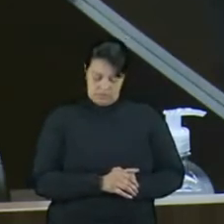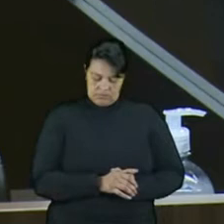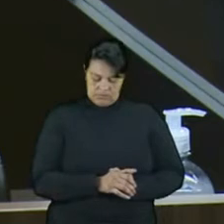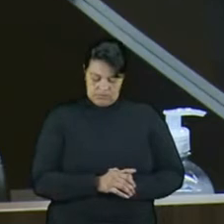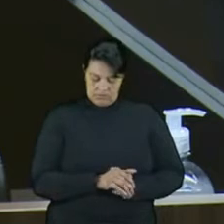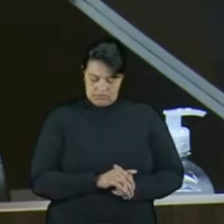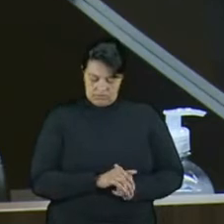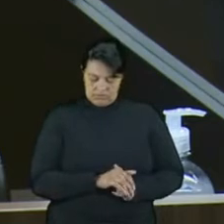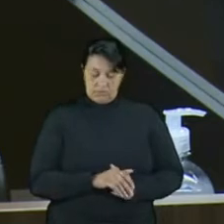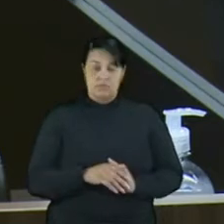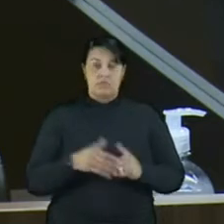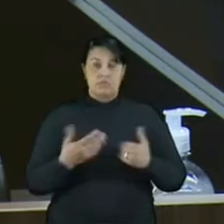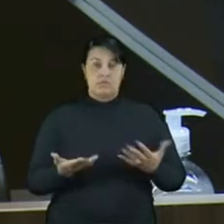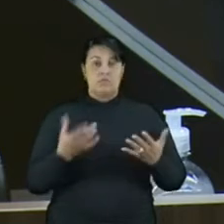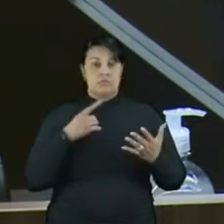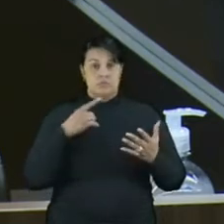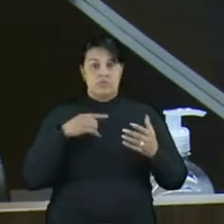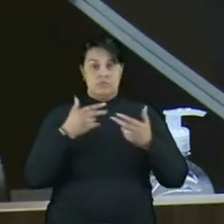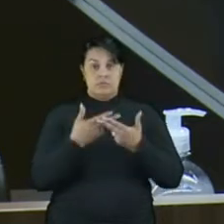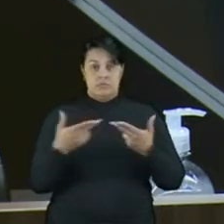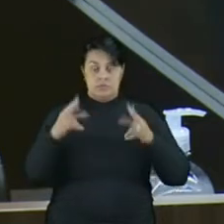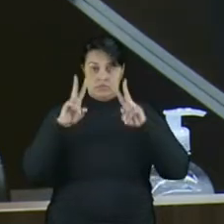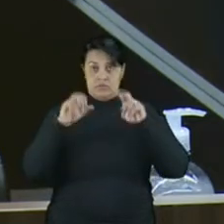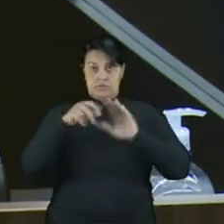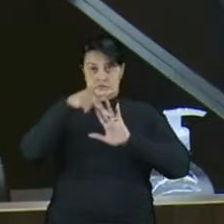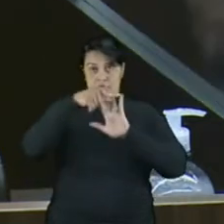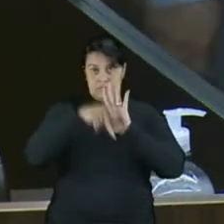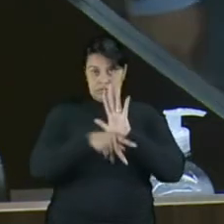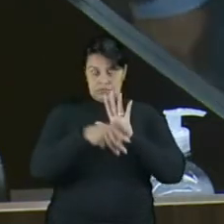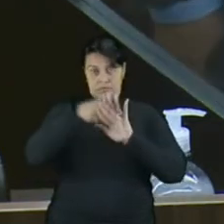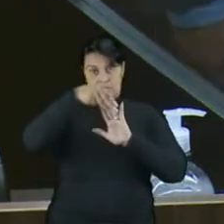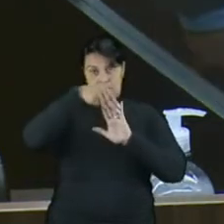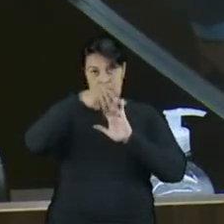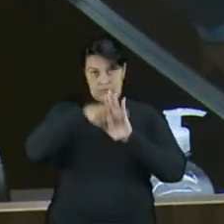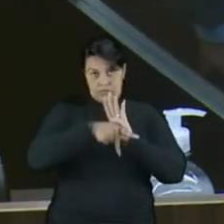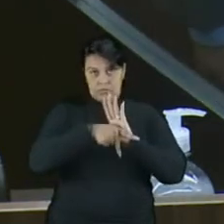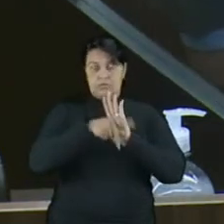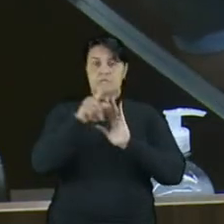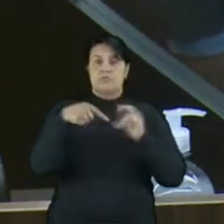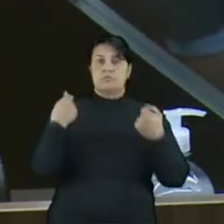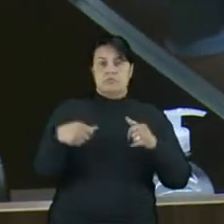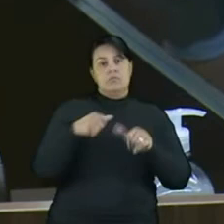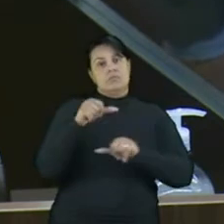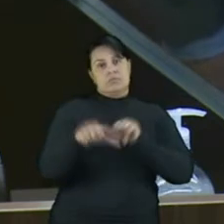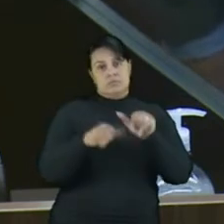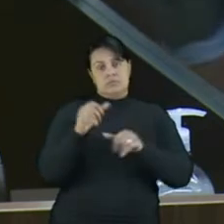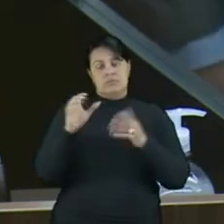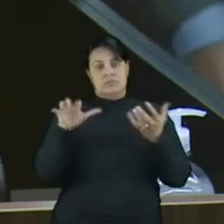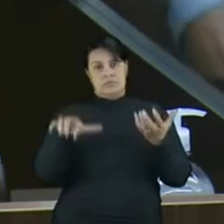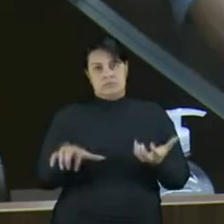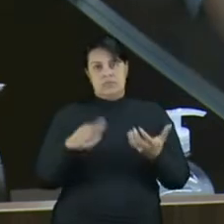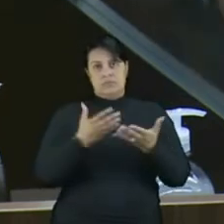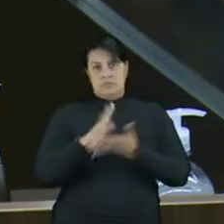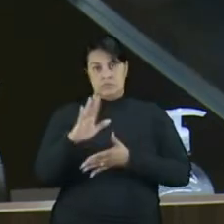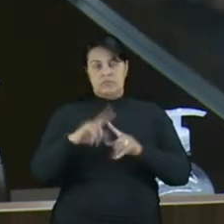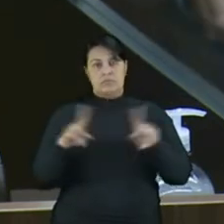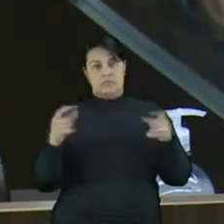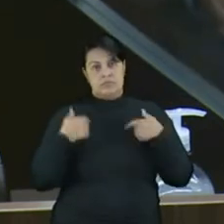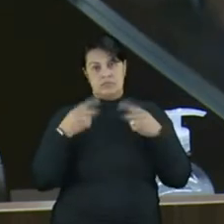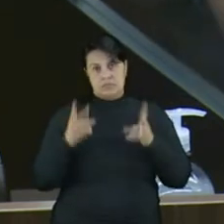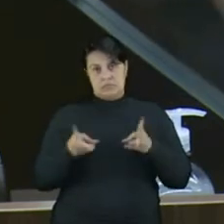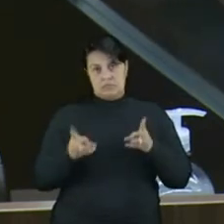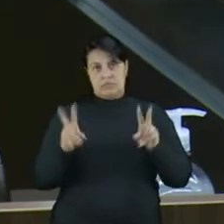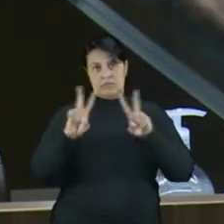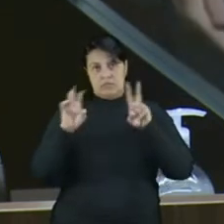tratar essa medida provisória ainda sujeita à validação do Congresso Nacional, entendo oportuno manter as recomendações constantes do acordo.